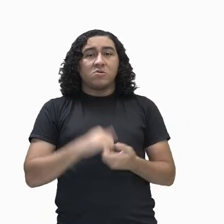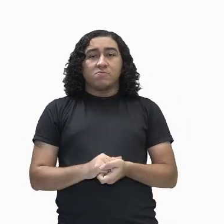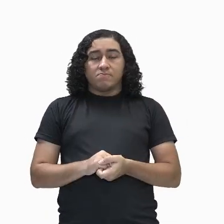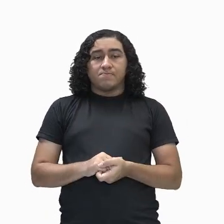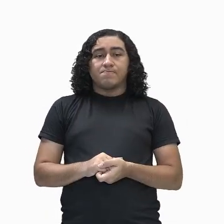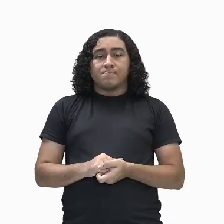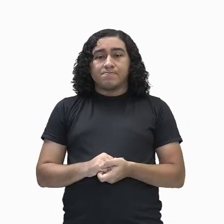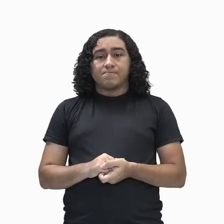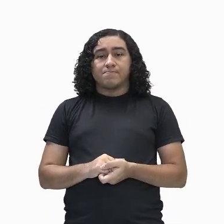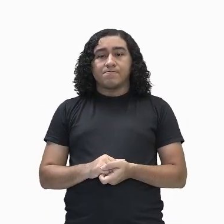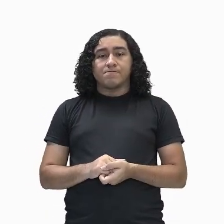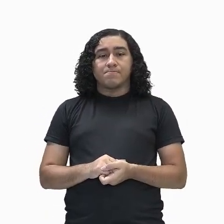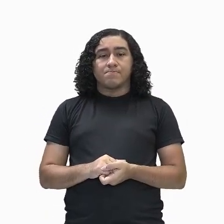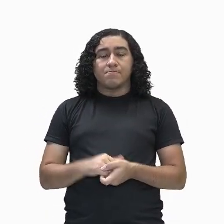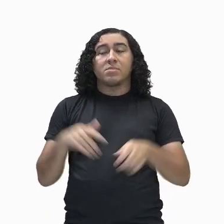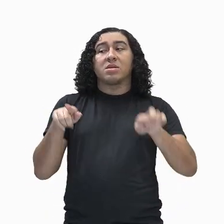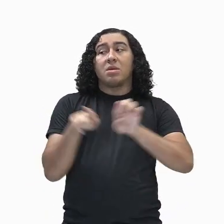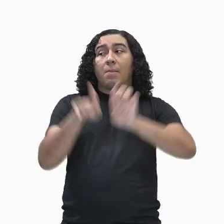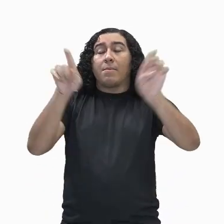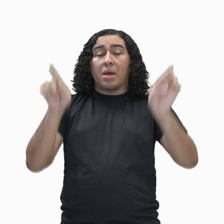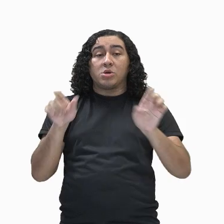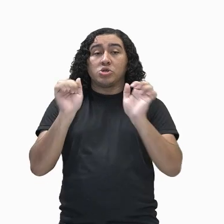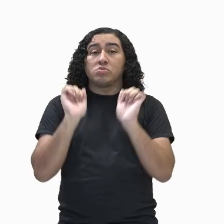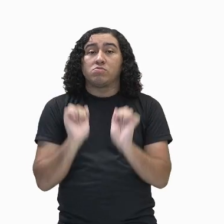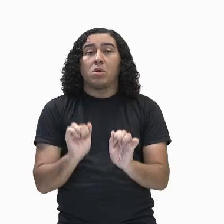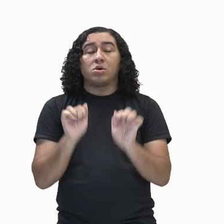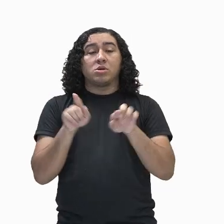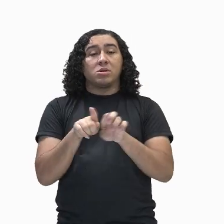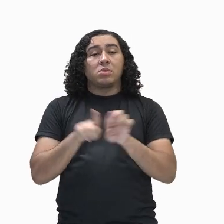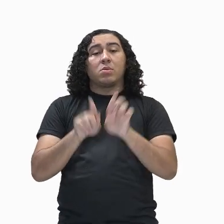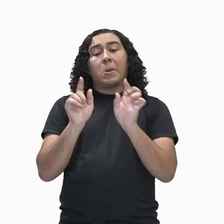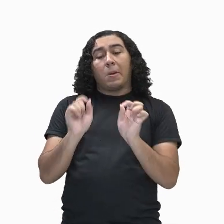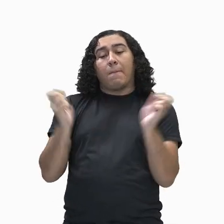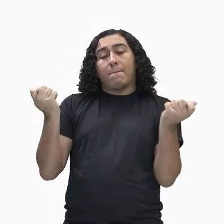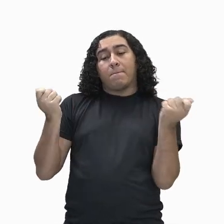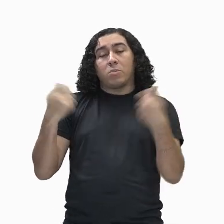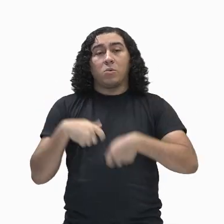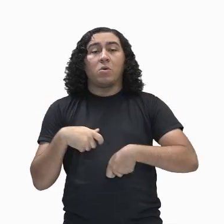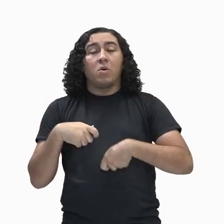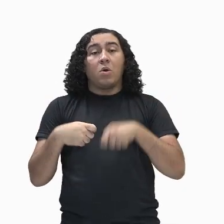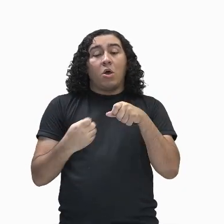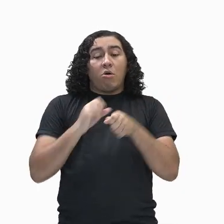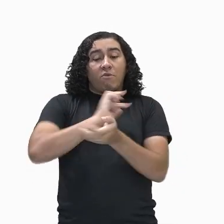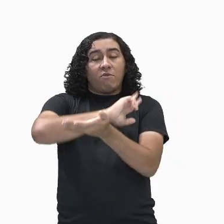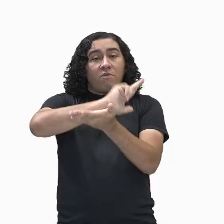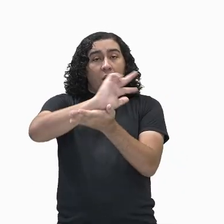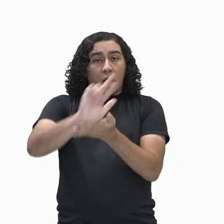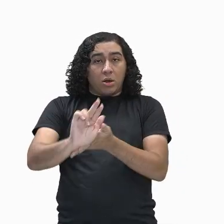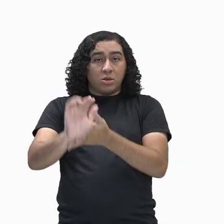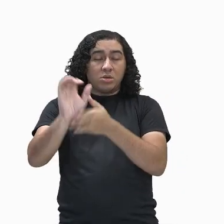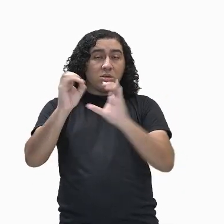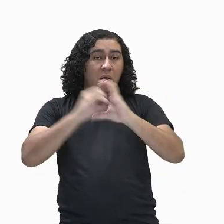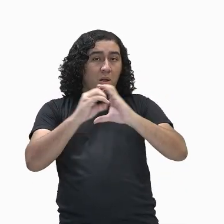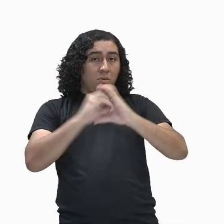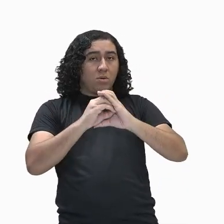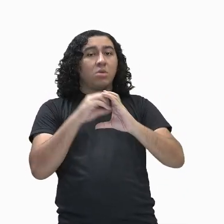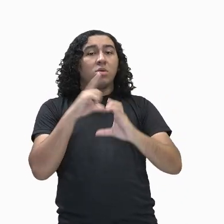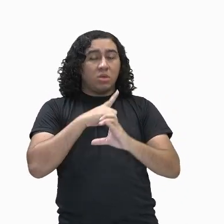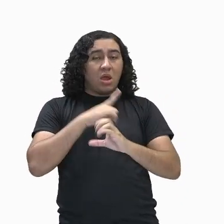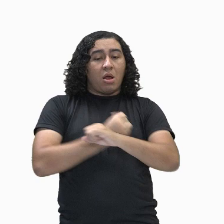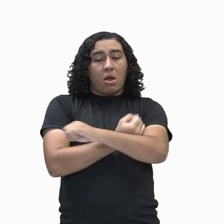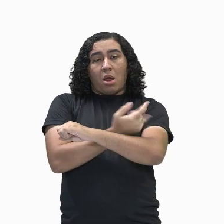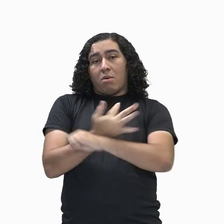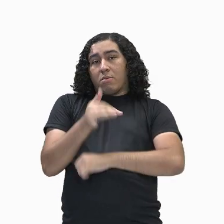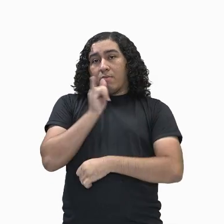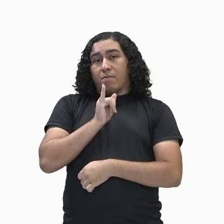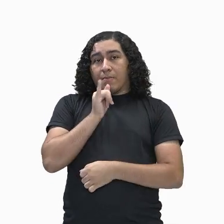alguns protozoários, mas também a gente viu que eles podem ser formados por muitas células, que é o caso aí das algas, por